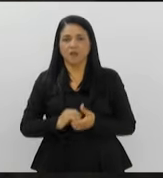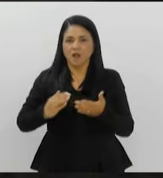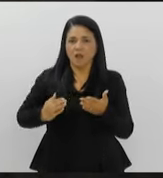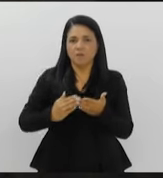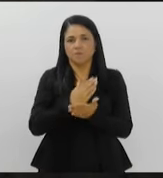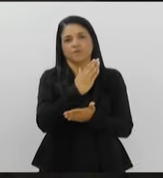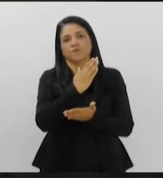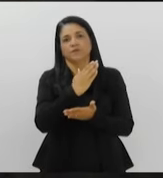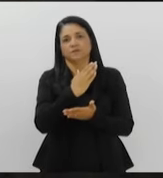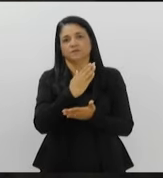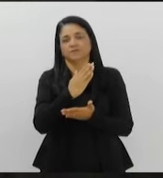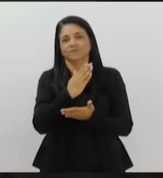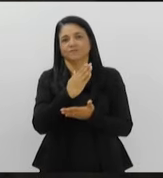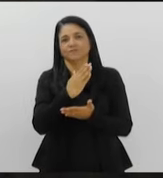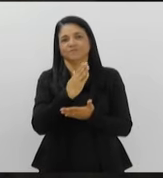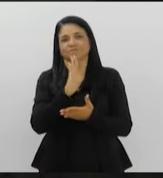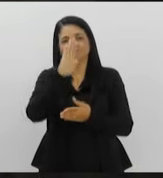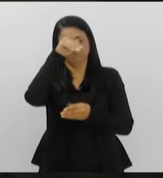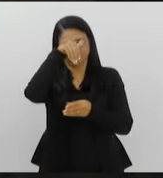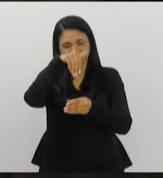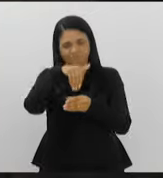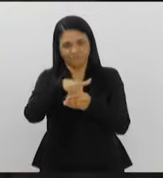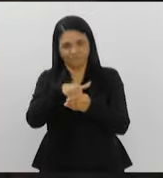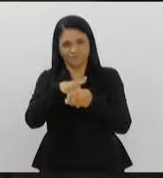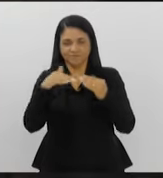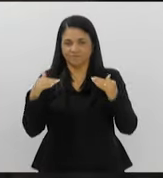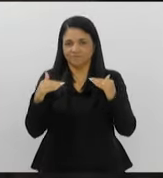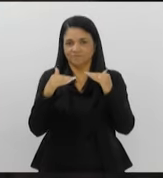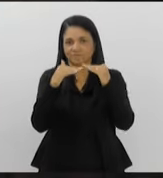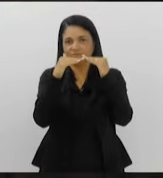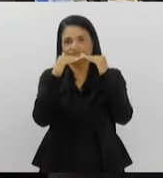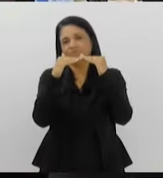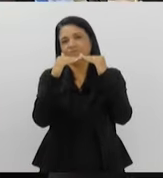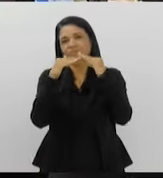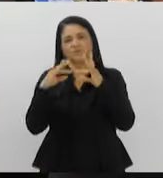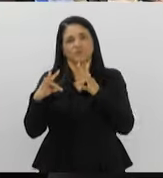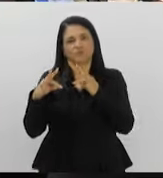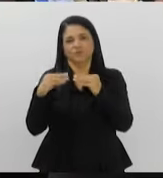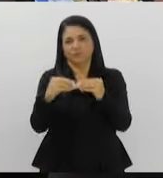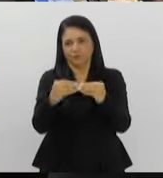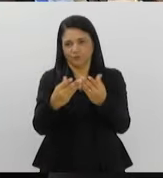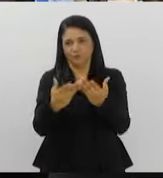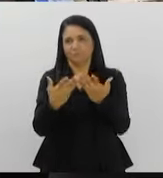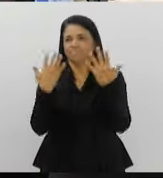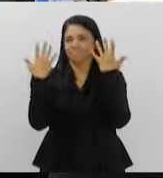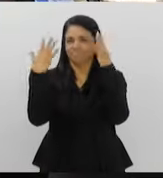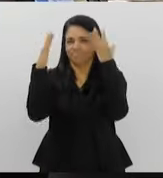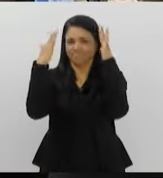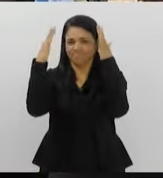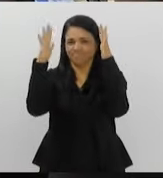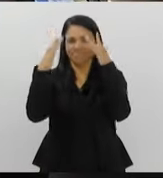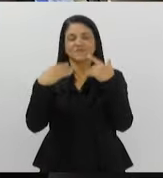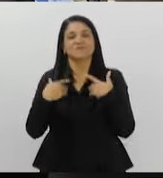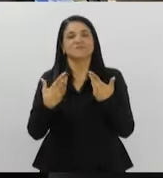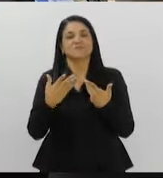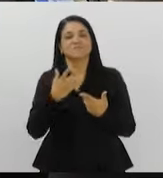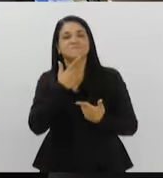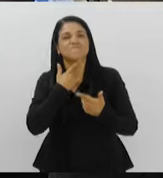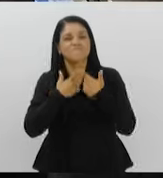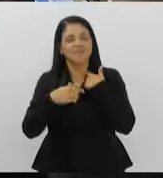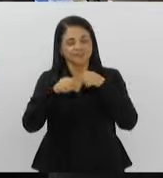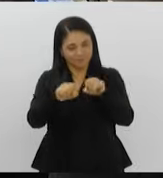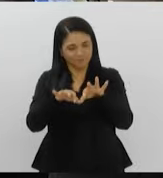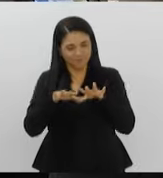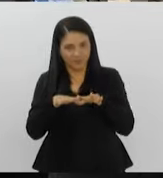Aprovado, então, por aclamação, diante desejo de manifestação do plenário, que é